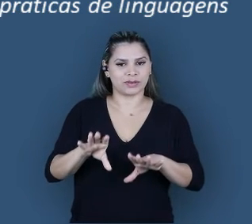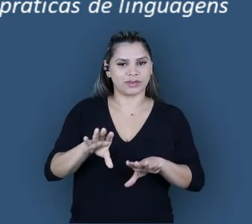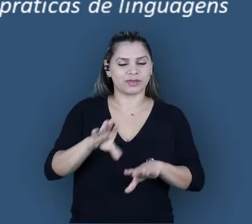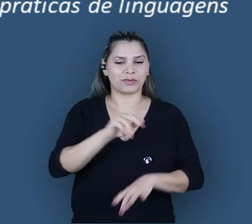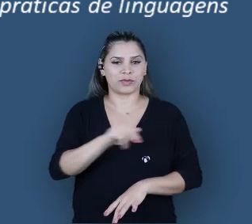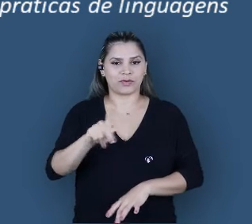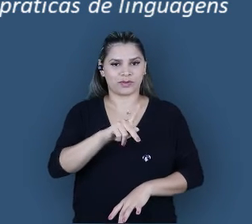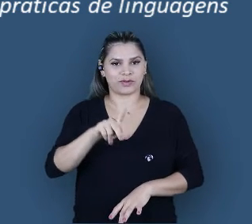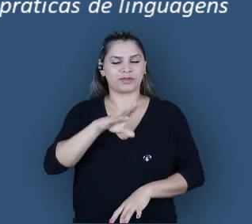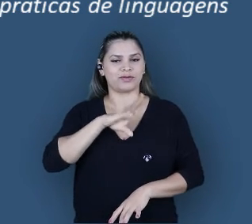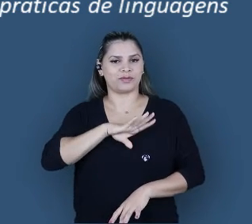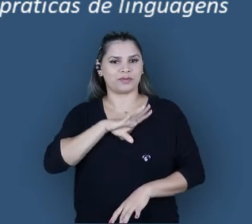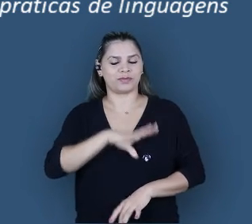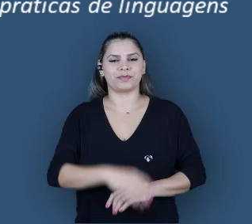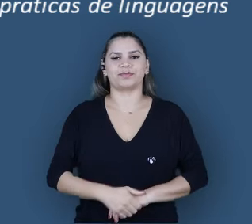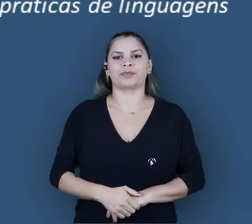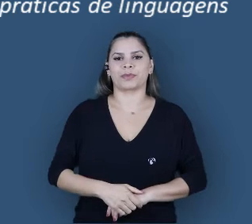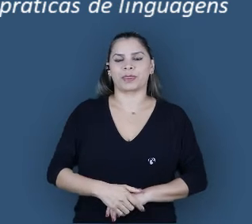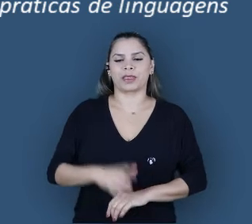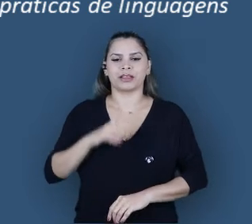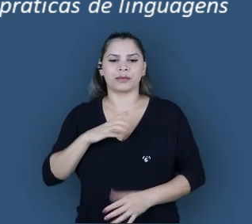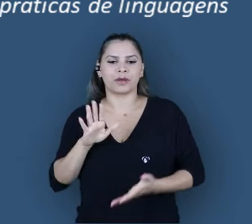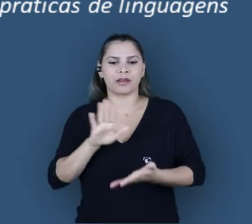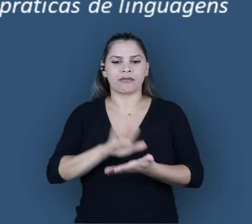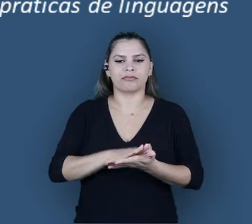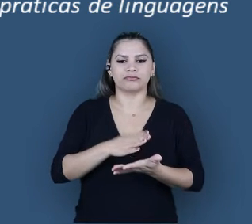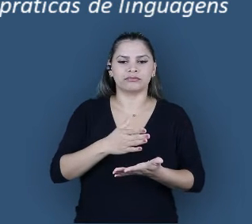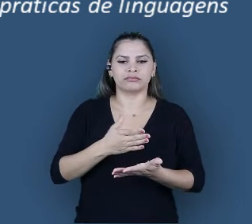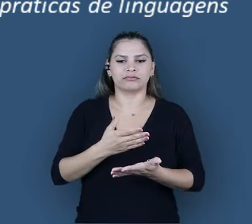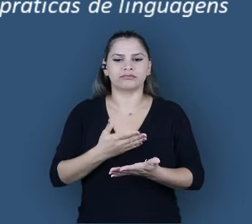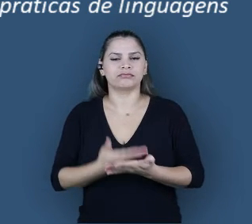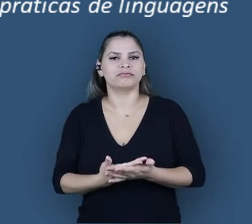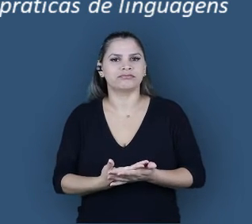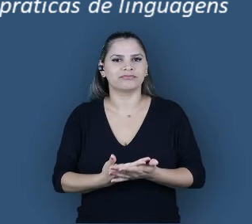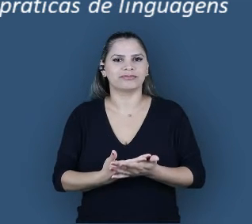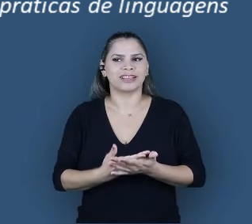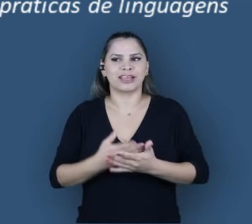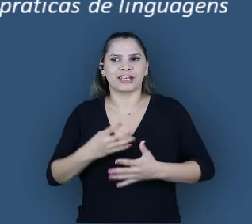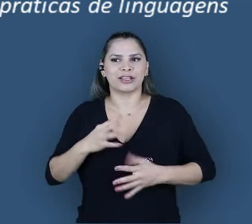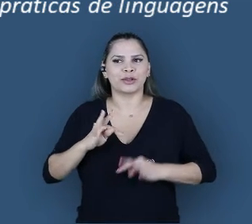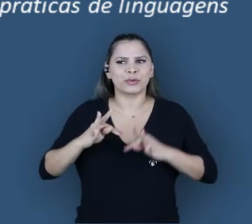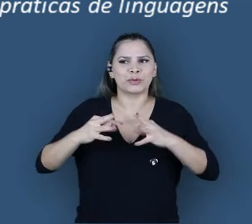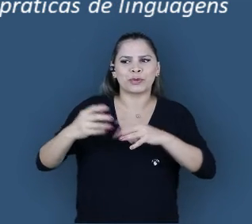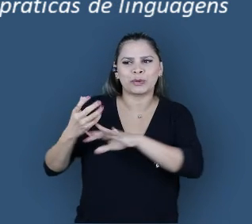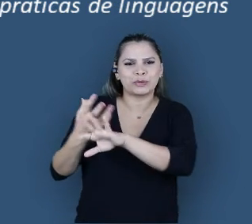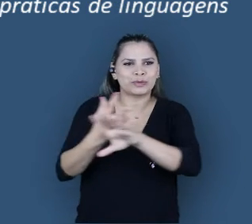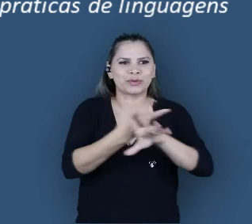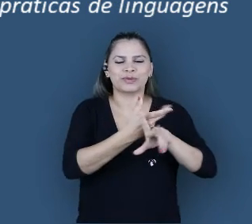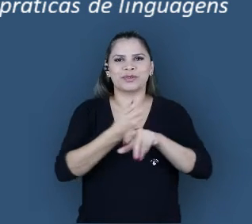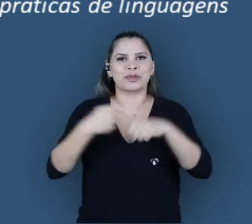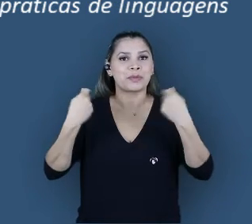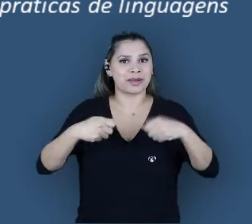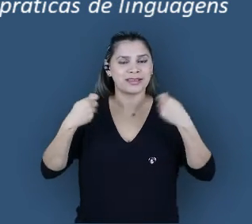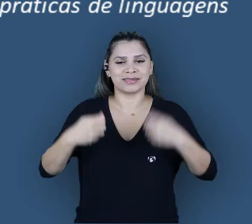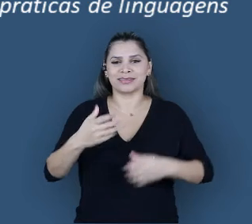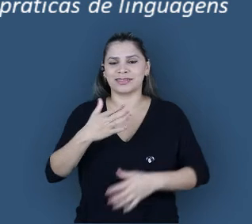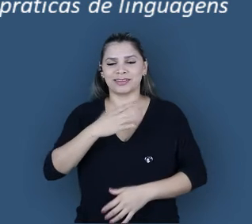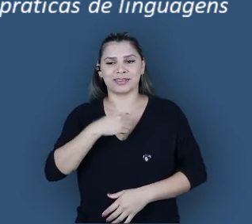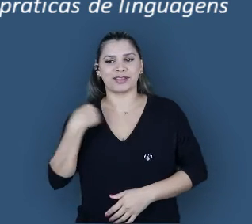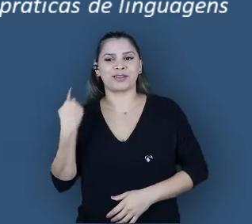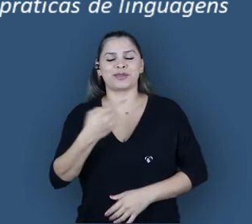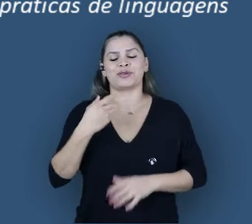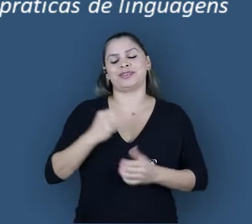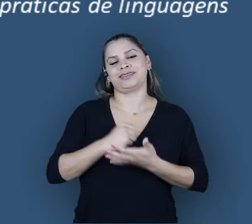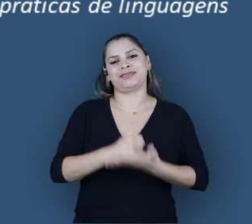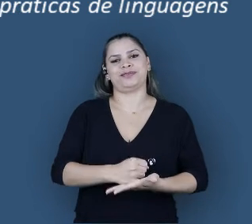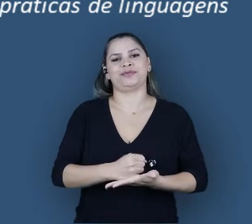componente, porque nós temos como alicerce a interpretação. E aí todos